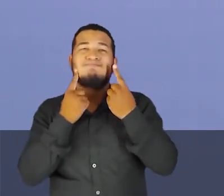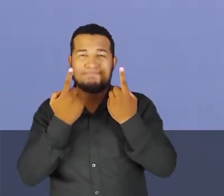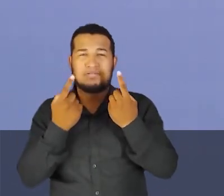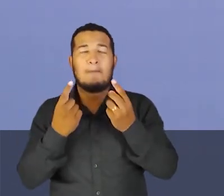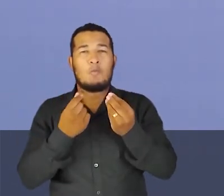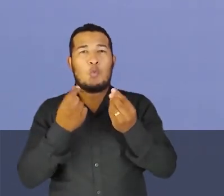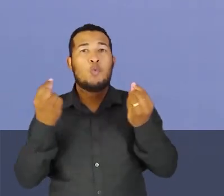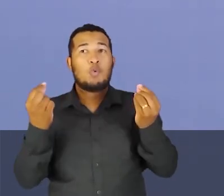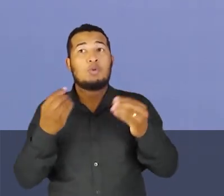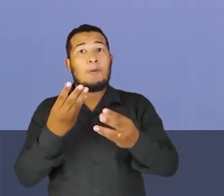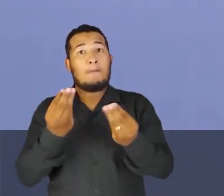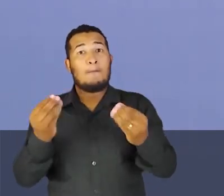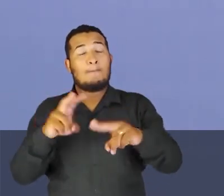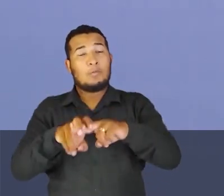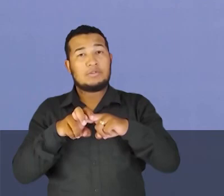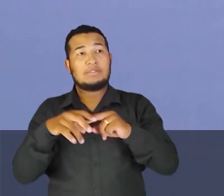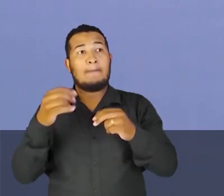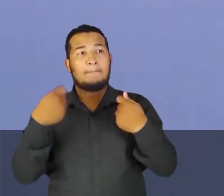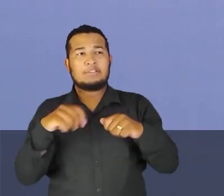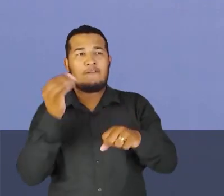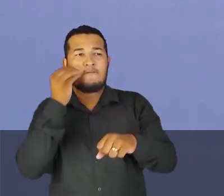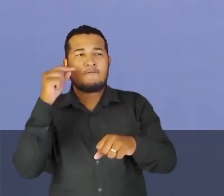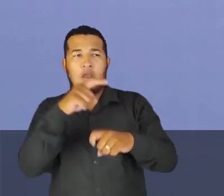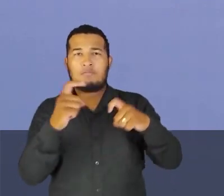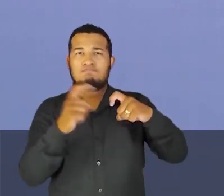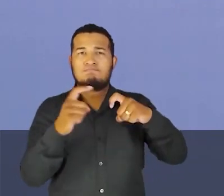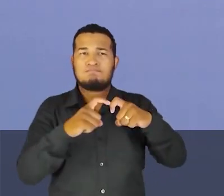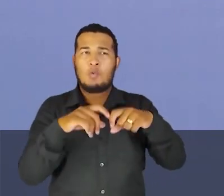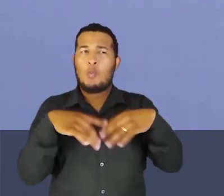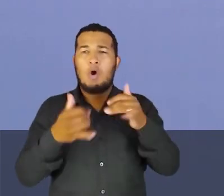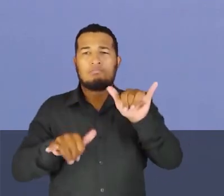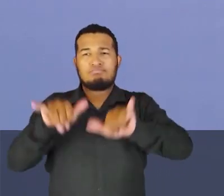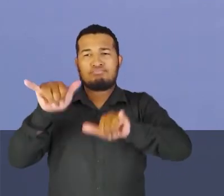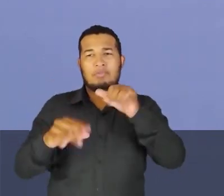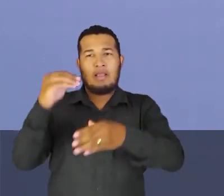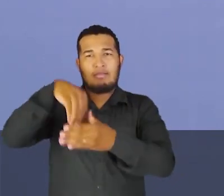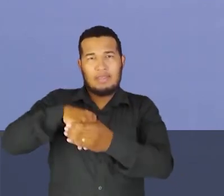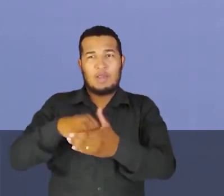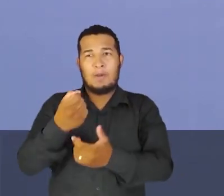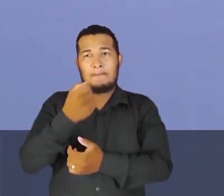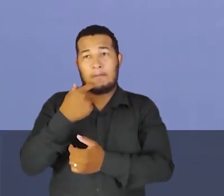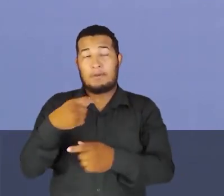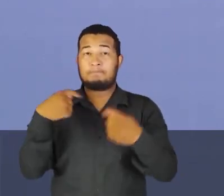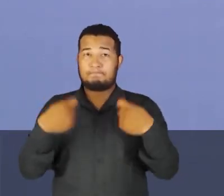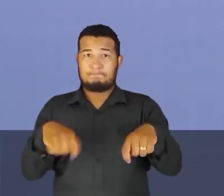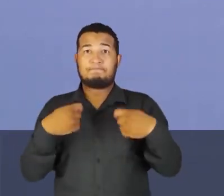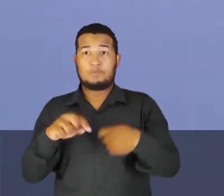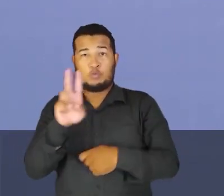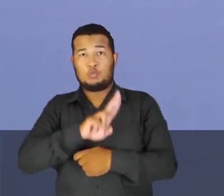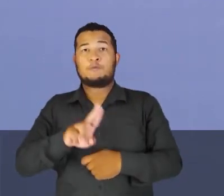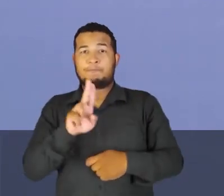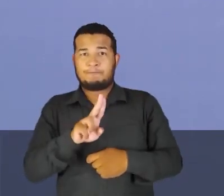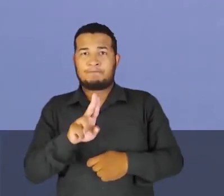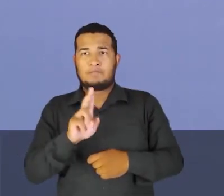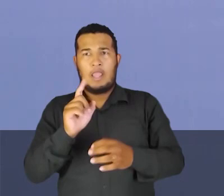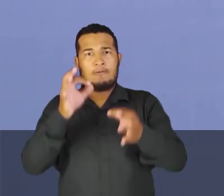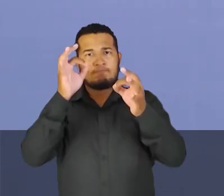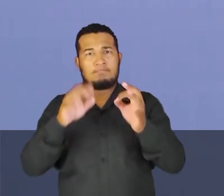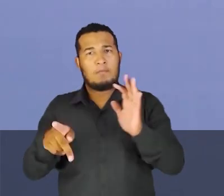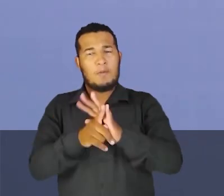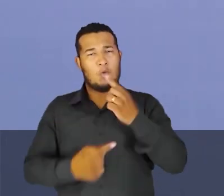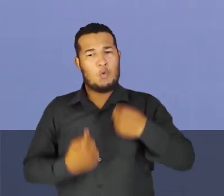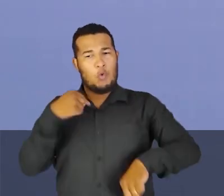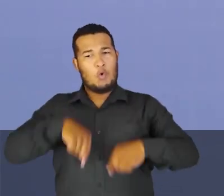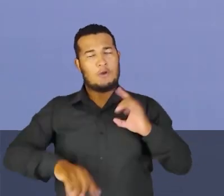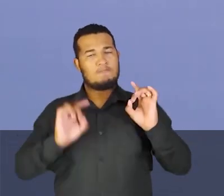tem que consultar o ginecologista para verificar qual composição química da pílula anticoncepcional que ela vai usar é ideal para o